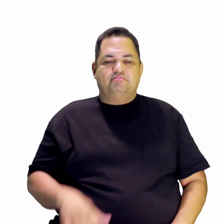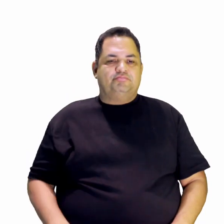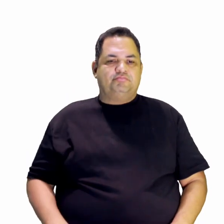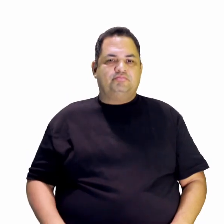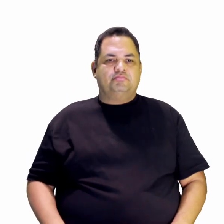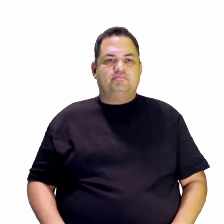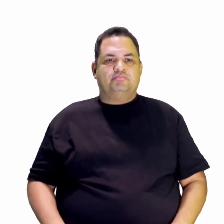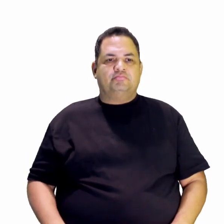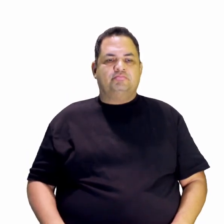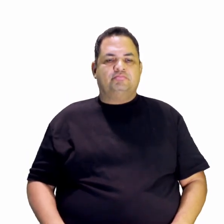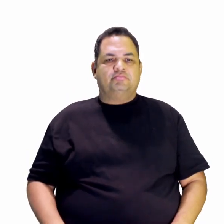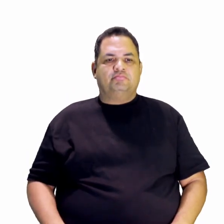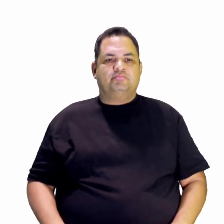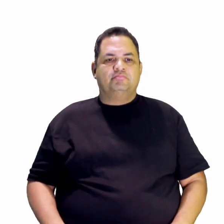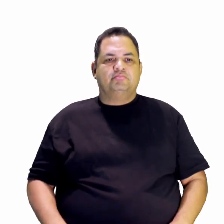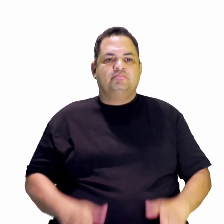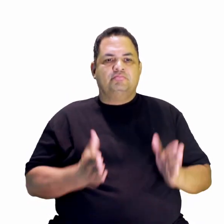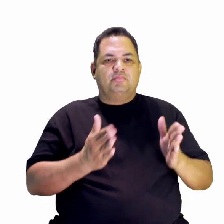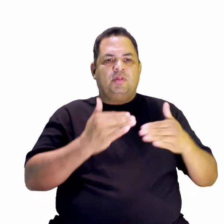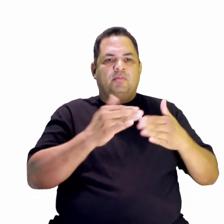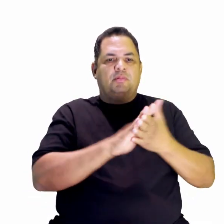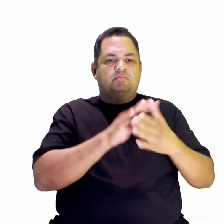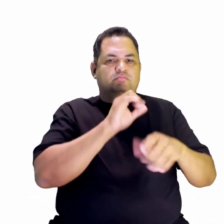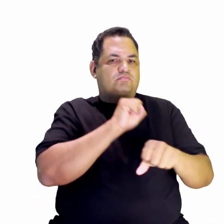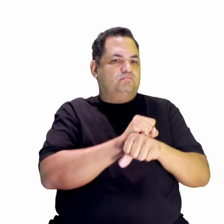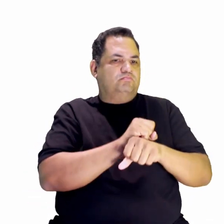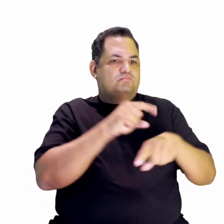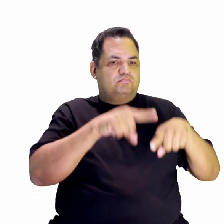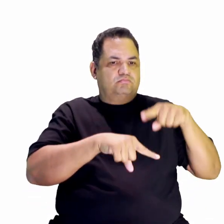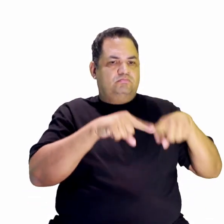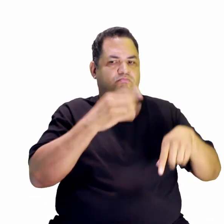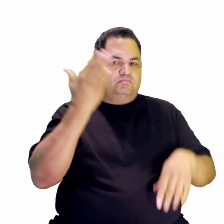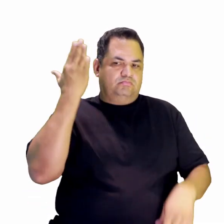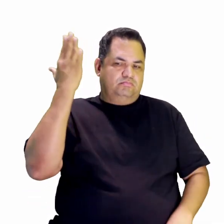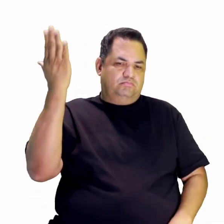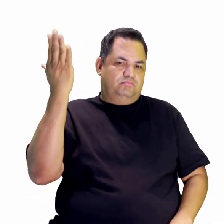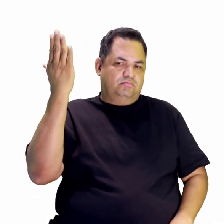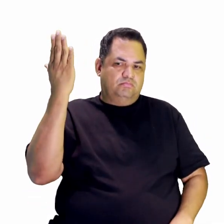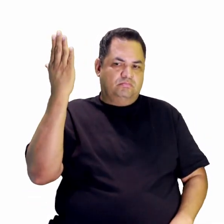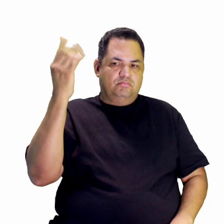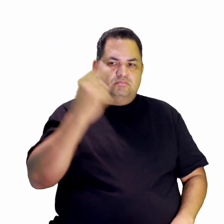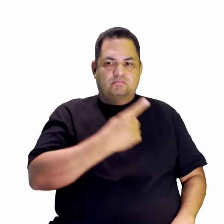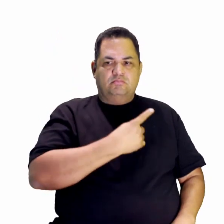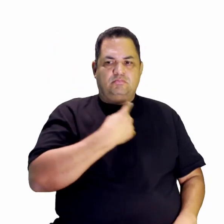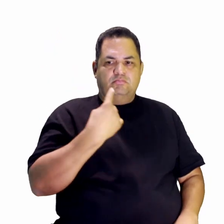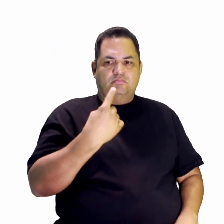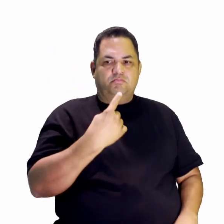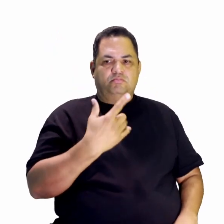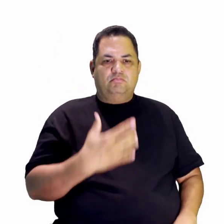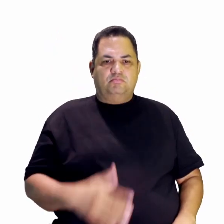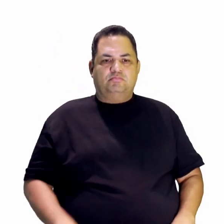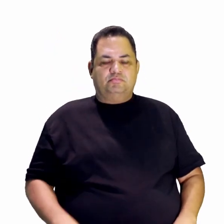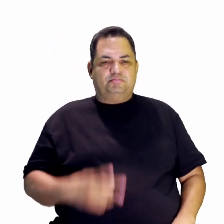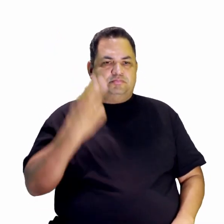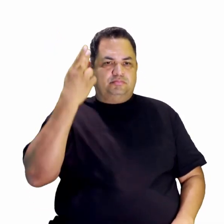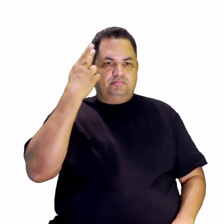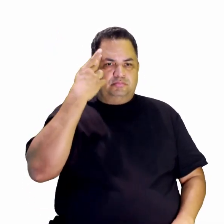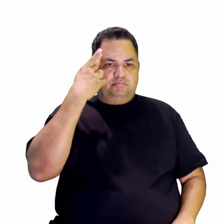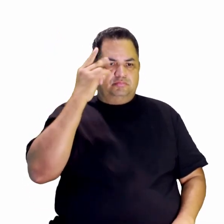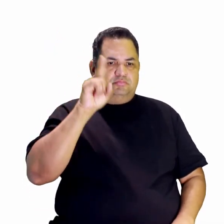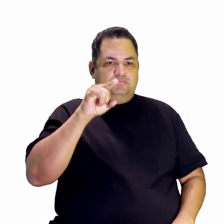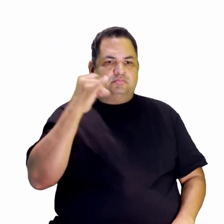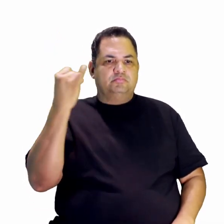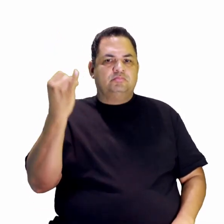né? O bloco estando em repouso, então, nós temos aqui, nesse caso, a normal é